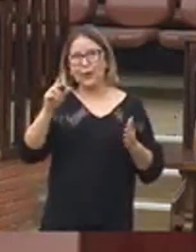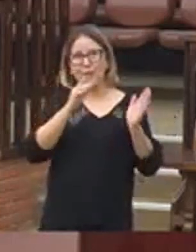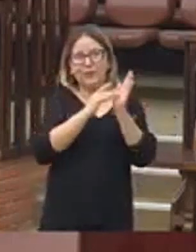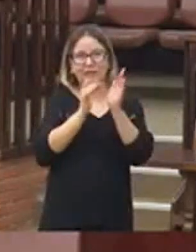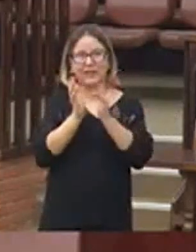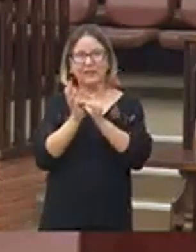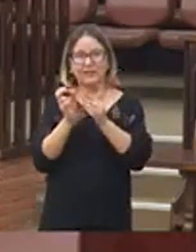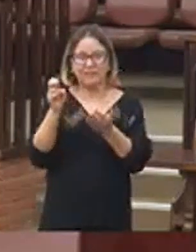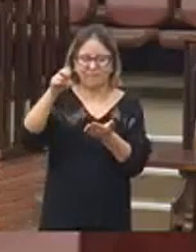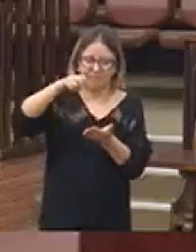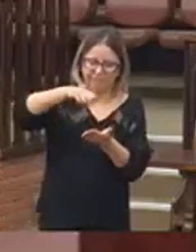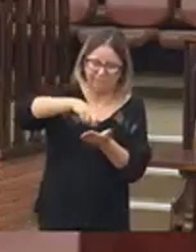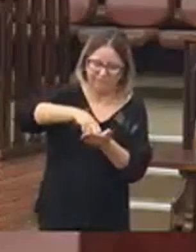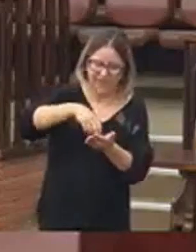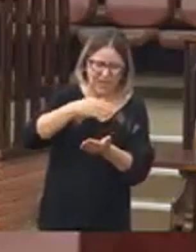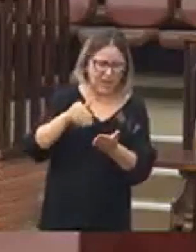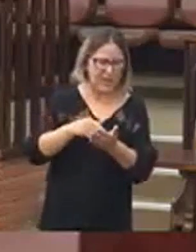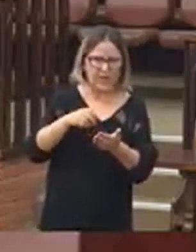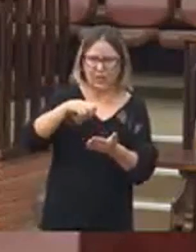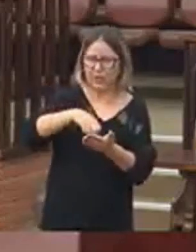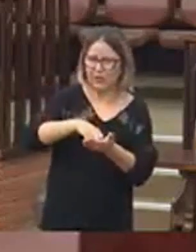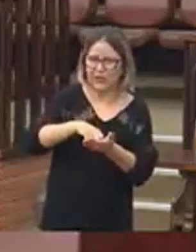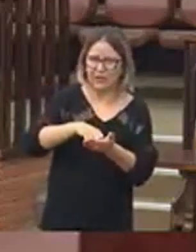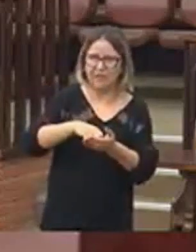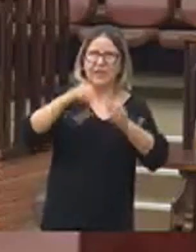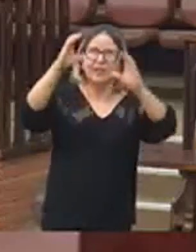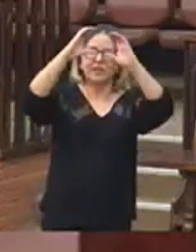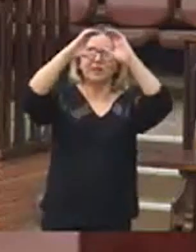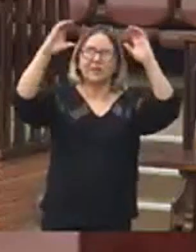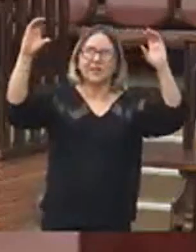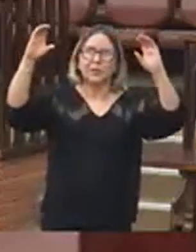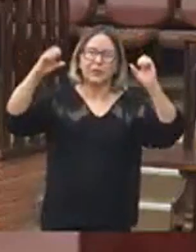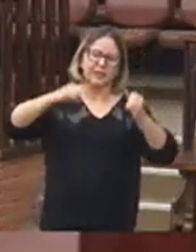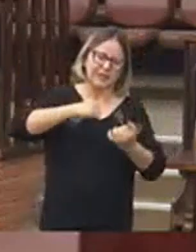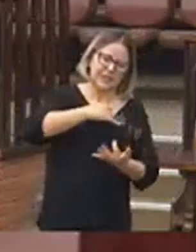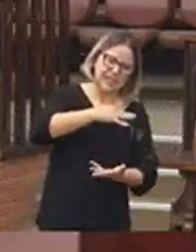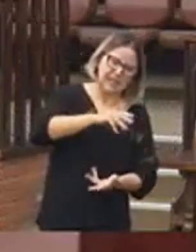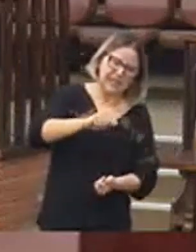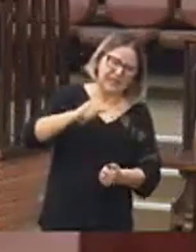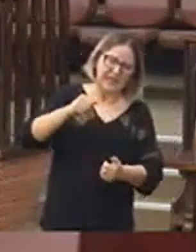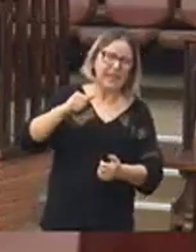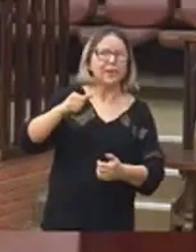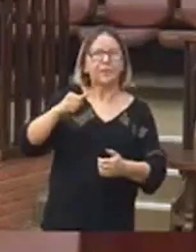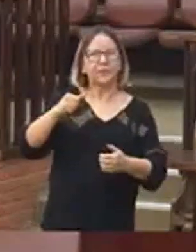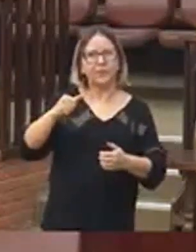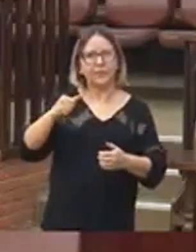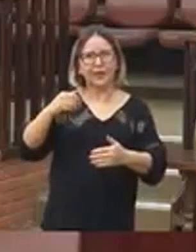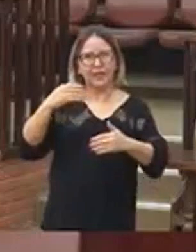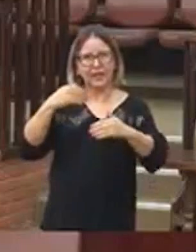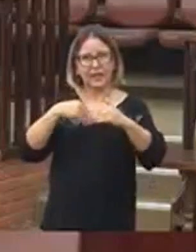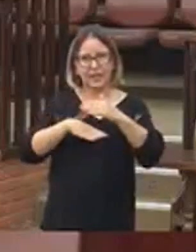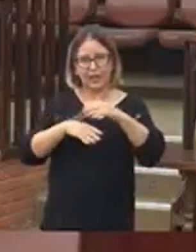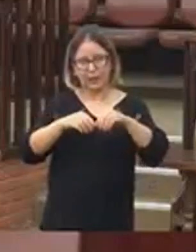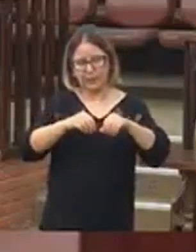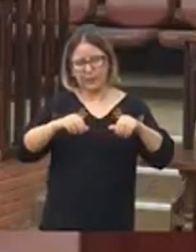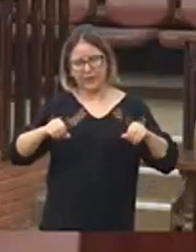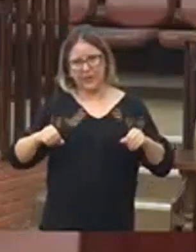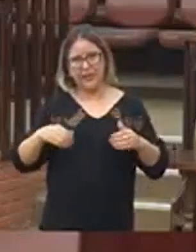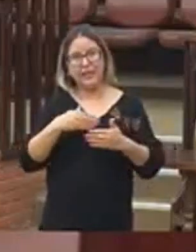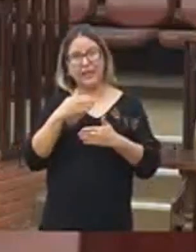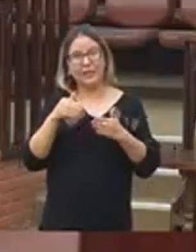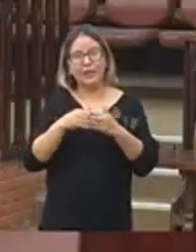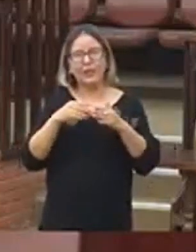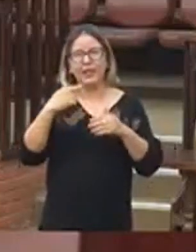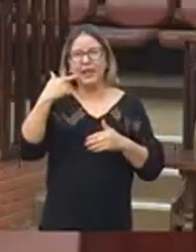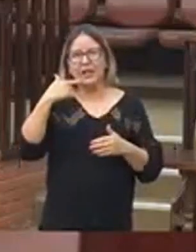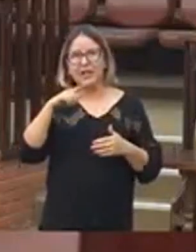nos céus, na terra e debaixo da terra, e toda língua confesse que Jesus Cristo é o Senhor,